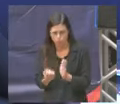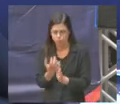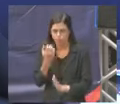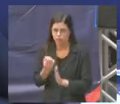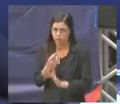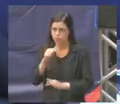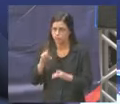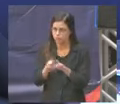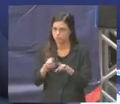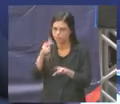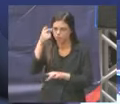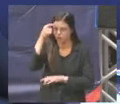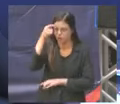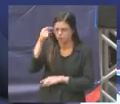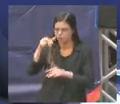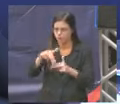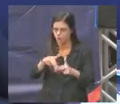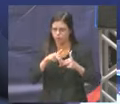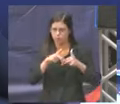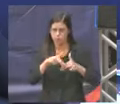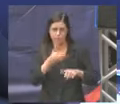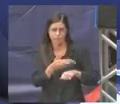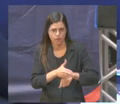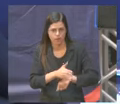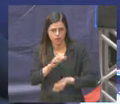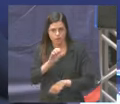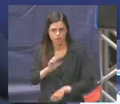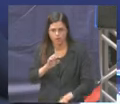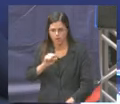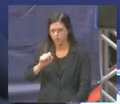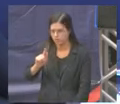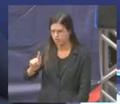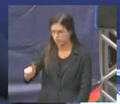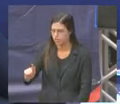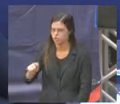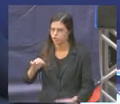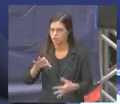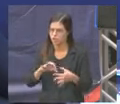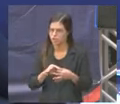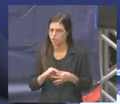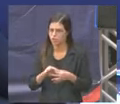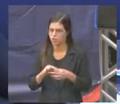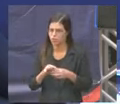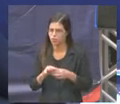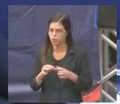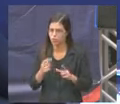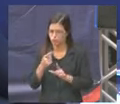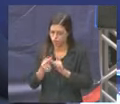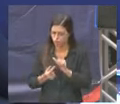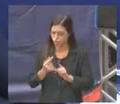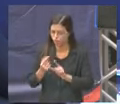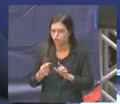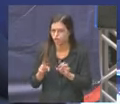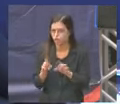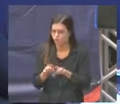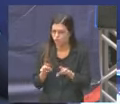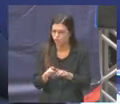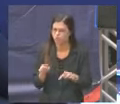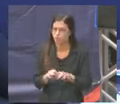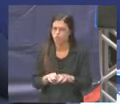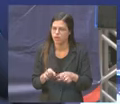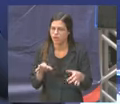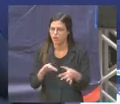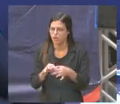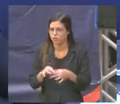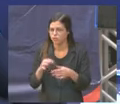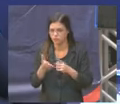a consciência, né? E por isso as práticas ESG vêm disso tudo, né? Acho que a logística reversa assume um papel fundamental, e acho que a tecnologia